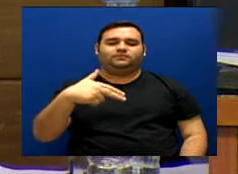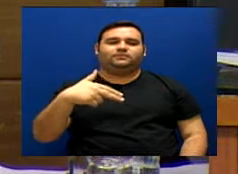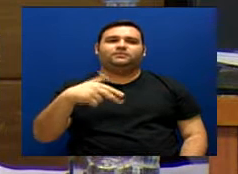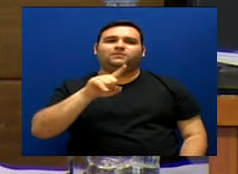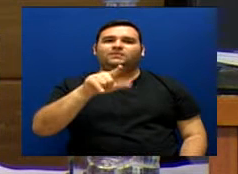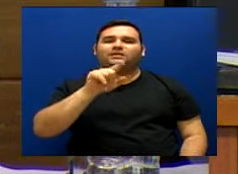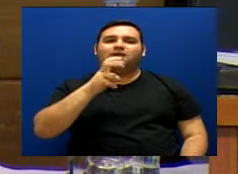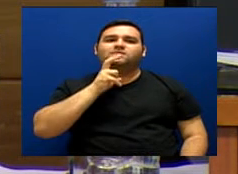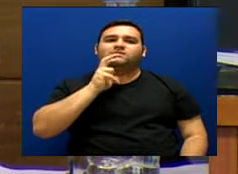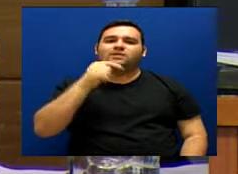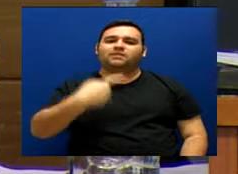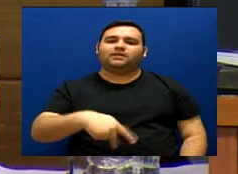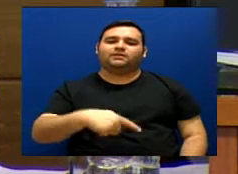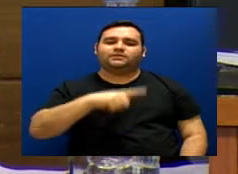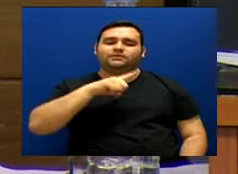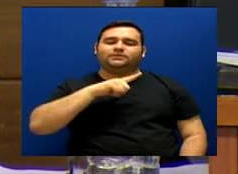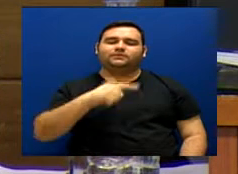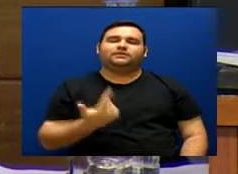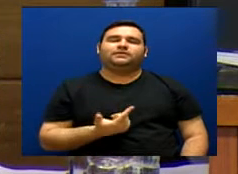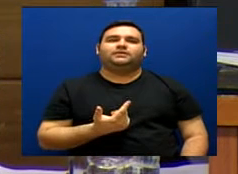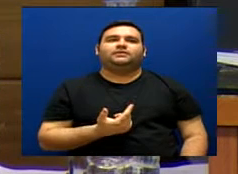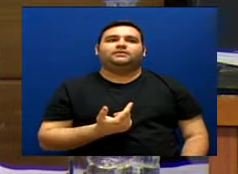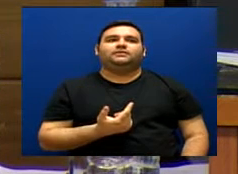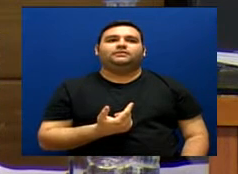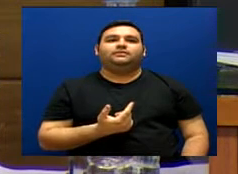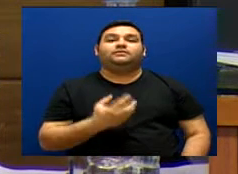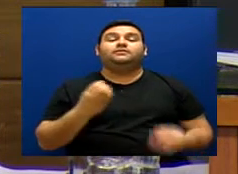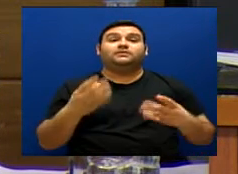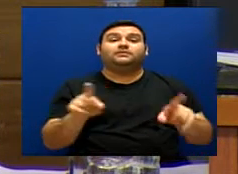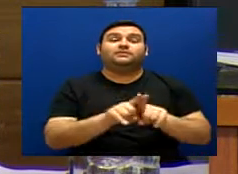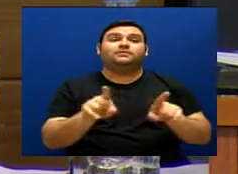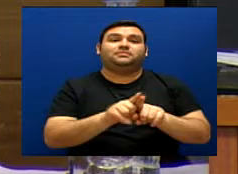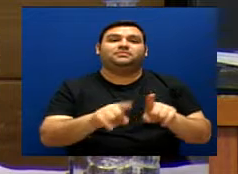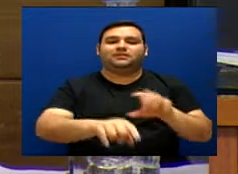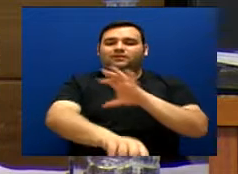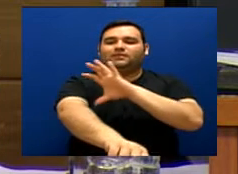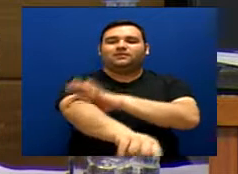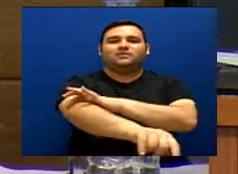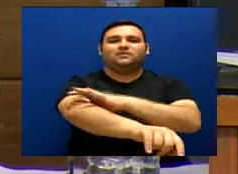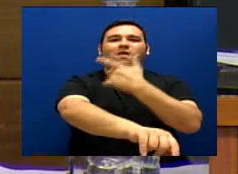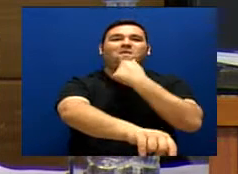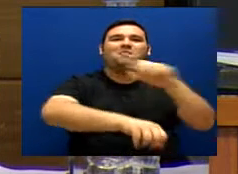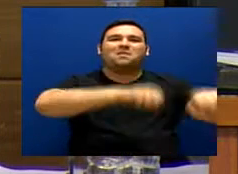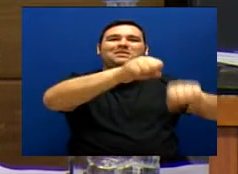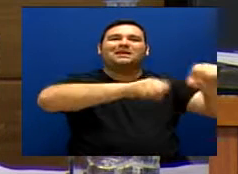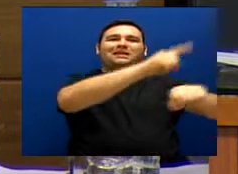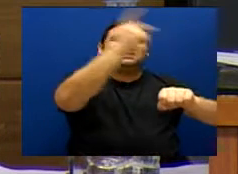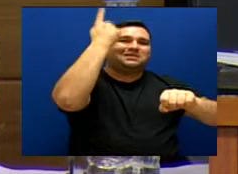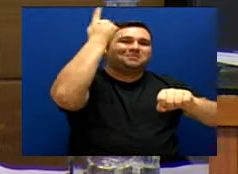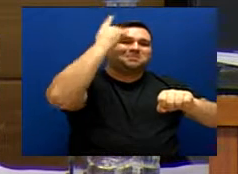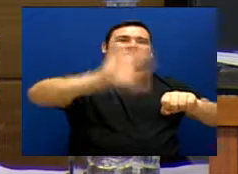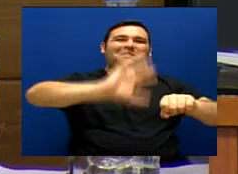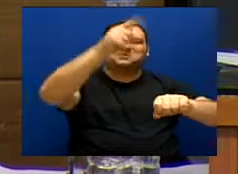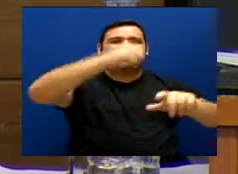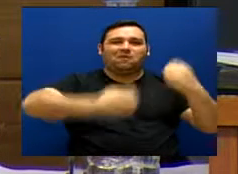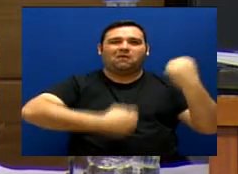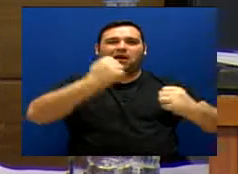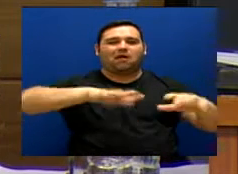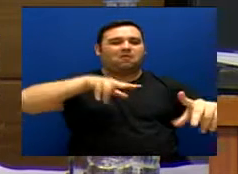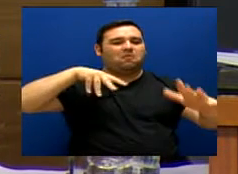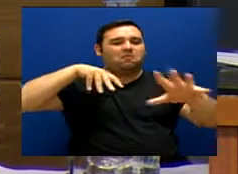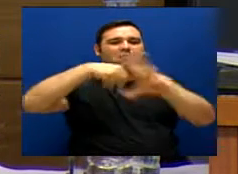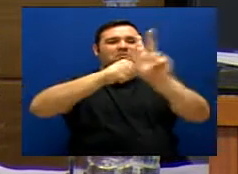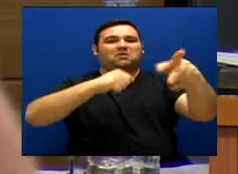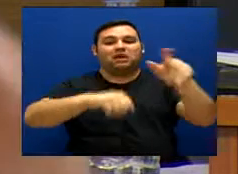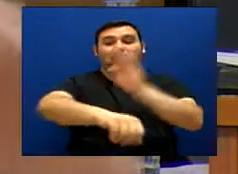Conforpes aqui da cidade de Sorocaba, ele concedeu a prótese também para o braço do rapaz ciclista lá em São Paulo, quando sofreu aquele acidente, Martinez, né,